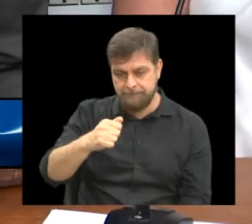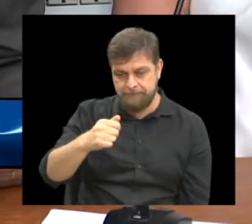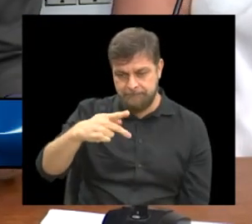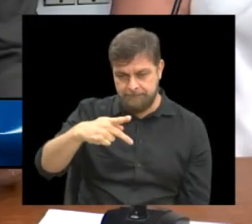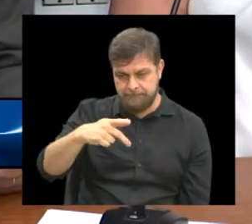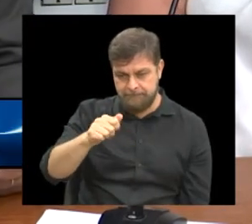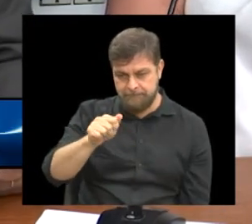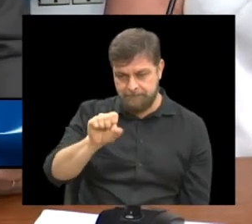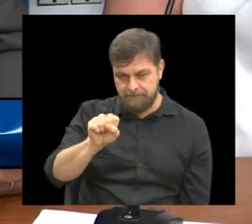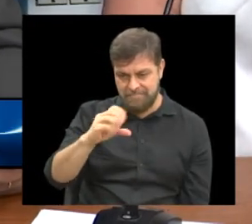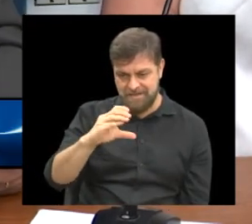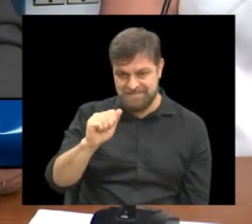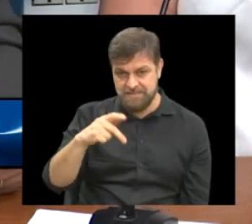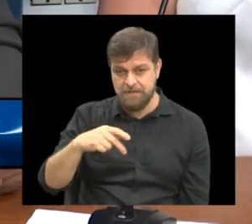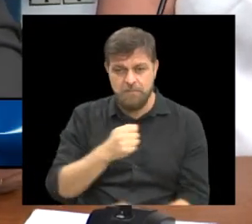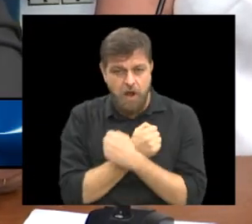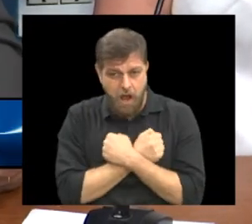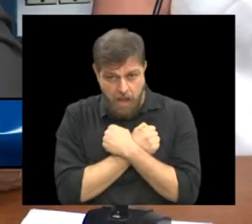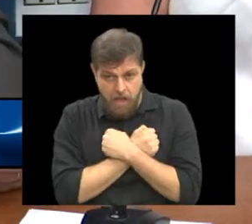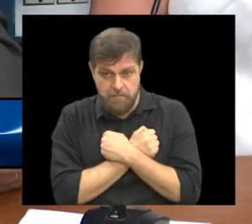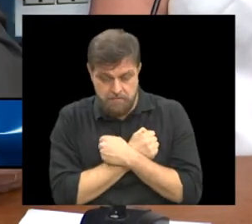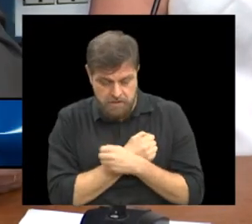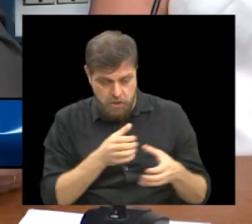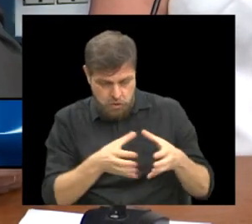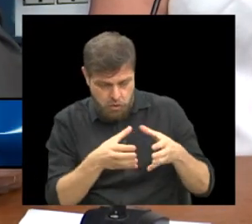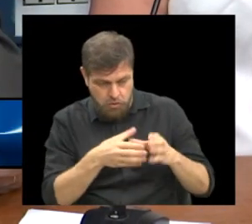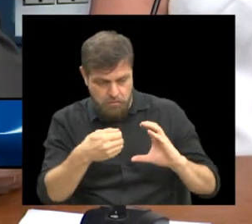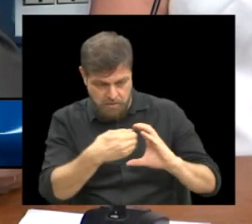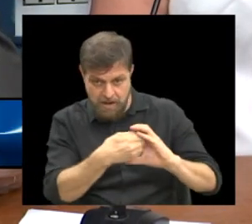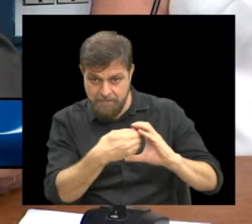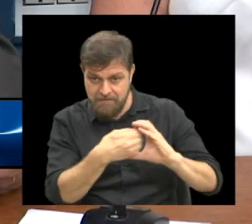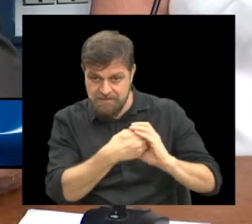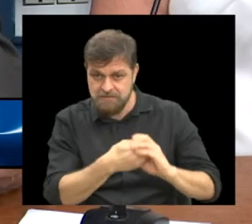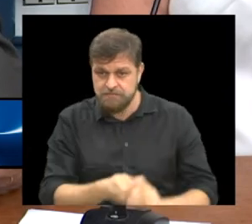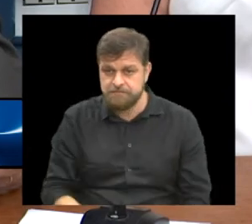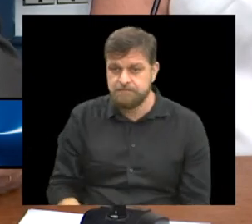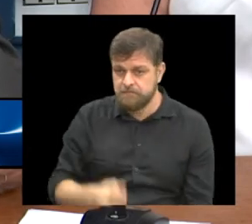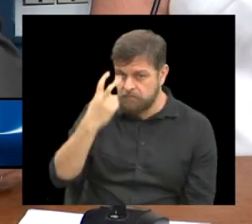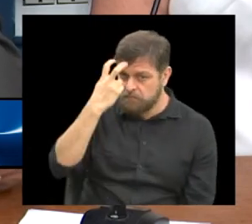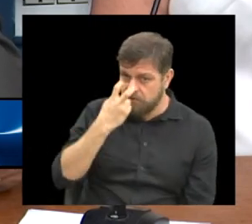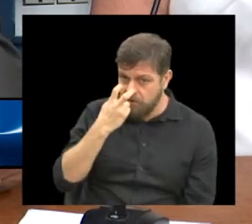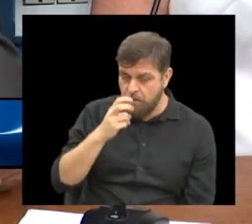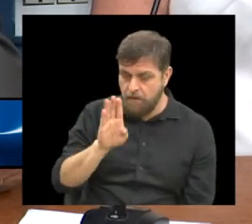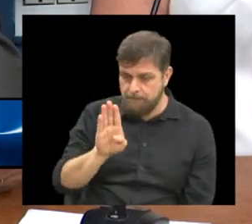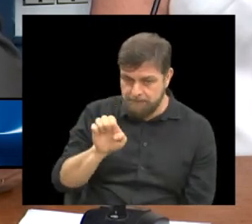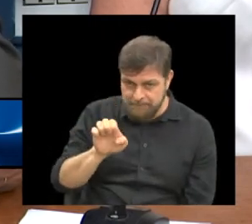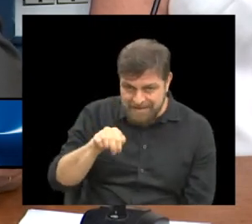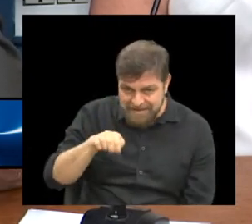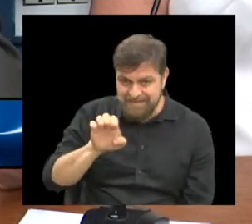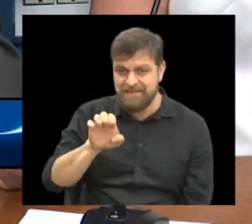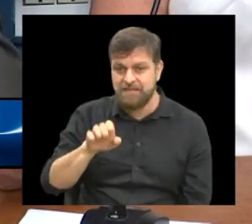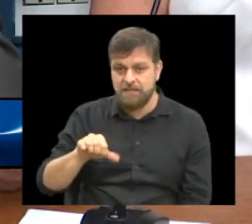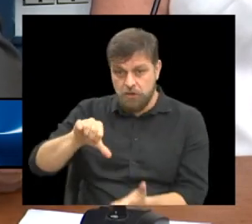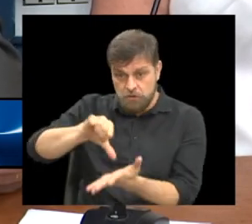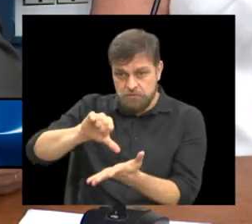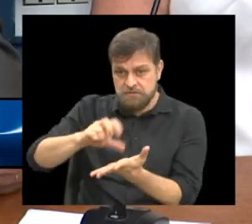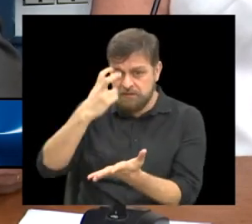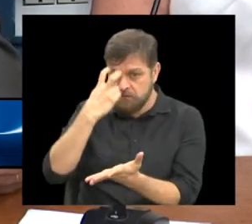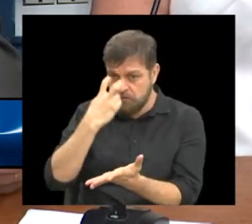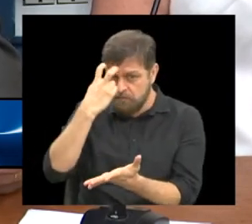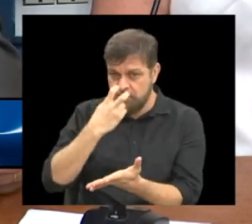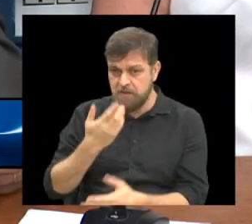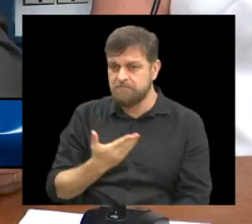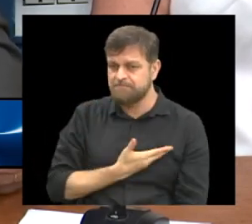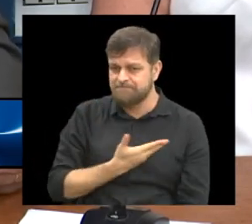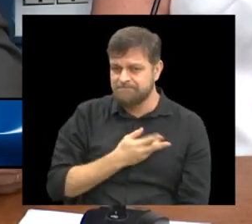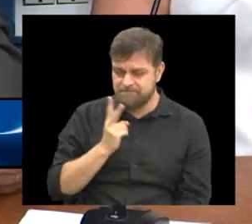conosco. Muito obrigado, Ju. Leve meu abraço ao pessoal lá. O senhor Benedito Pazinatti, do Centro Luiz Braille, meu